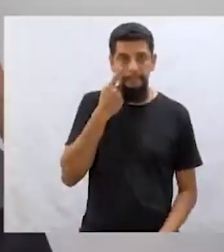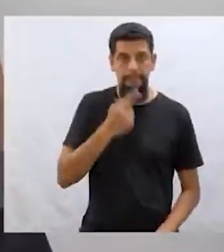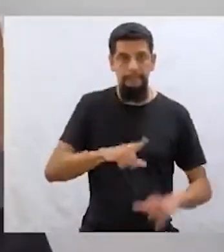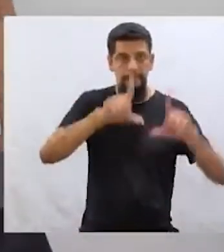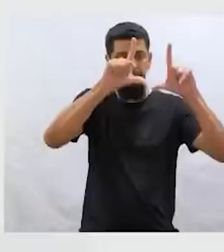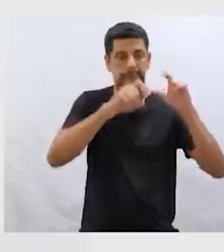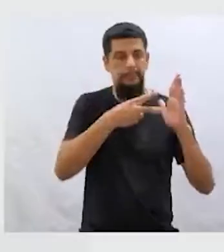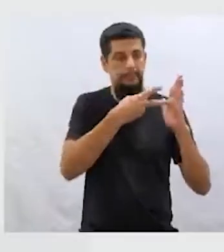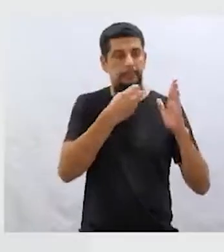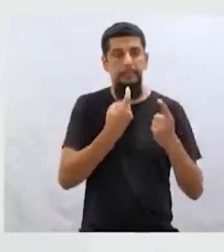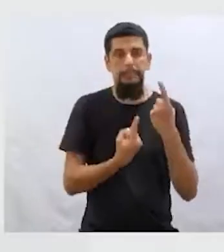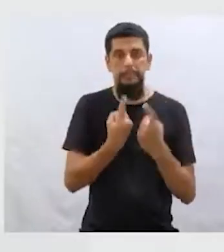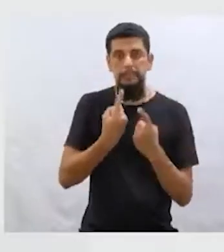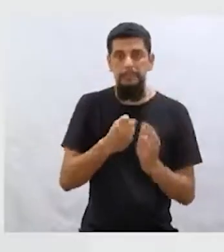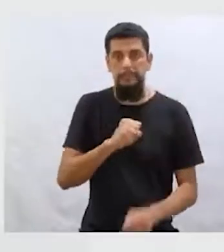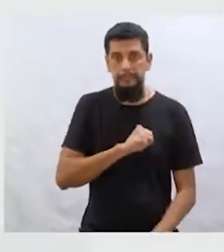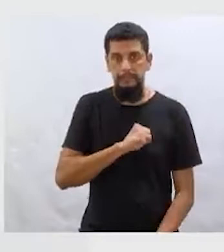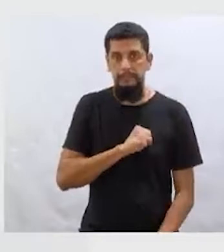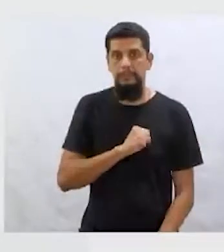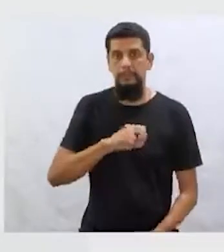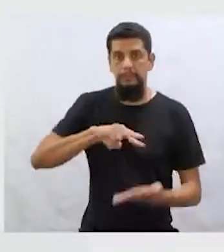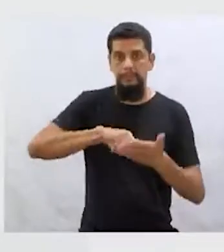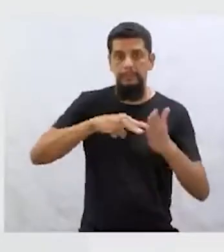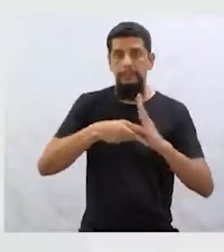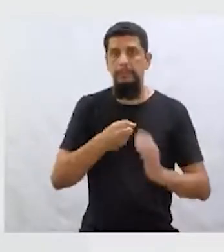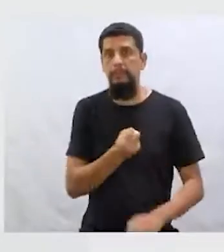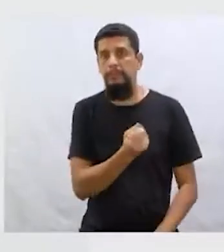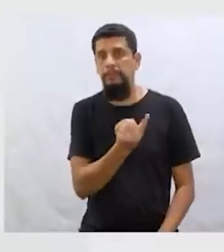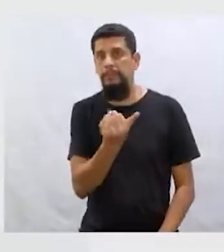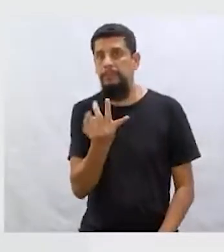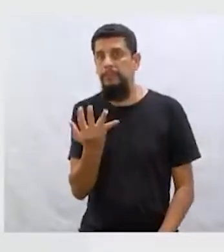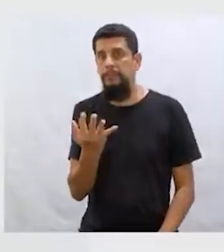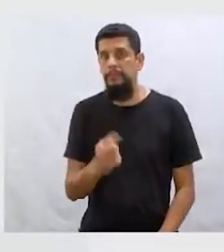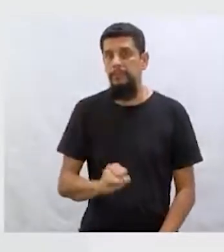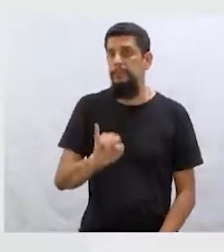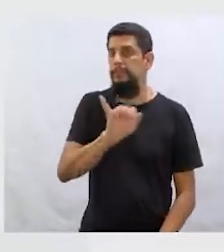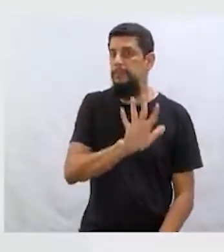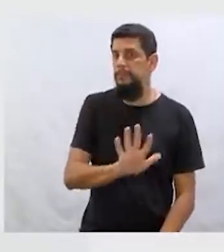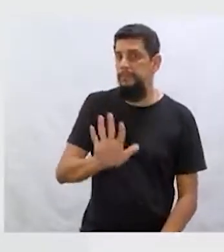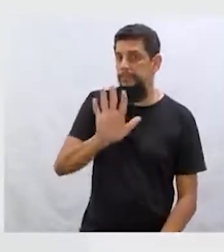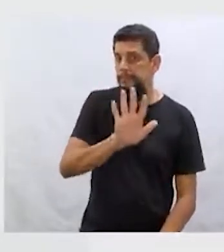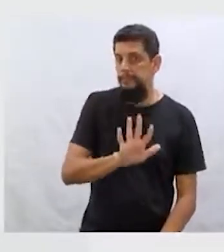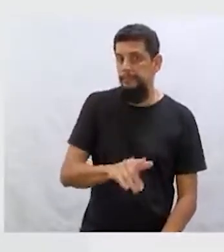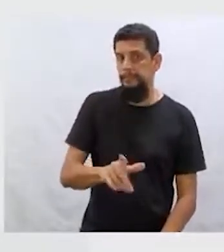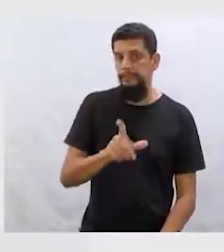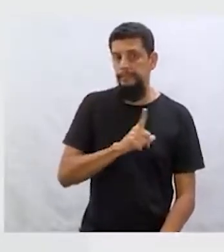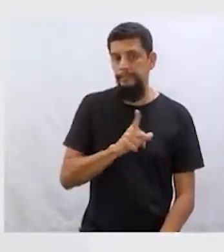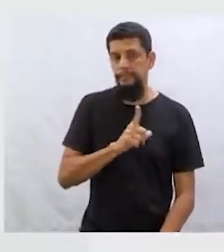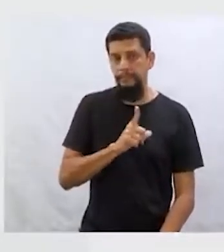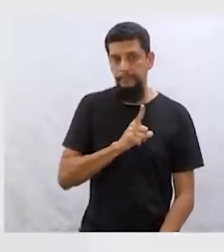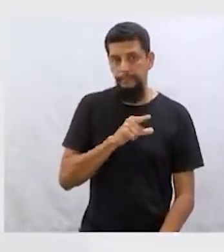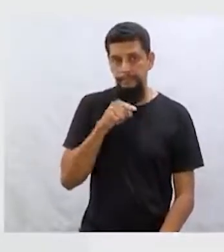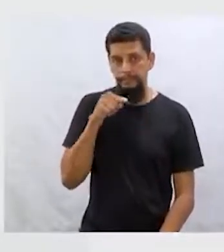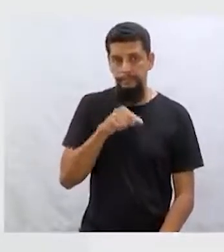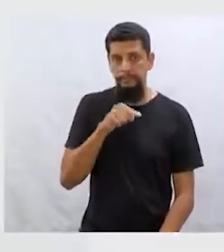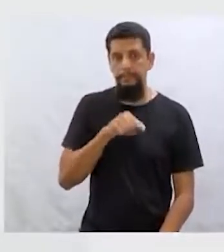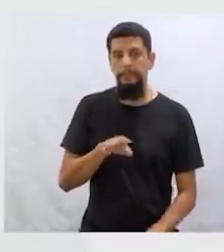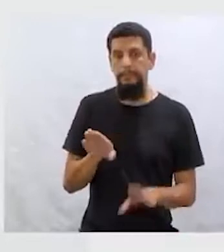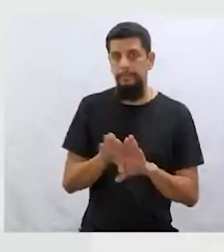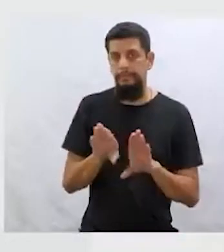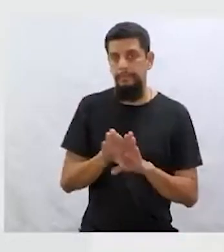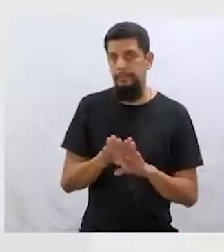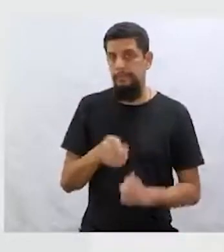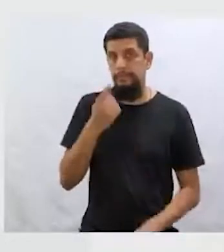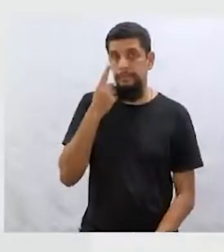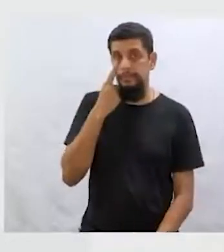Acompanhe lá na tela. Qual número representa a quantidade na imagem? Então, observem essa imagem. Nós temos ela aqui também, né, professora Andréia?